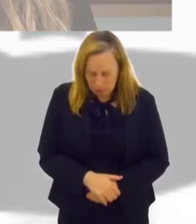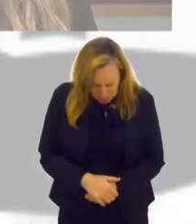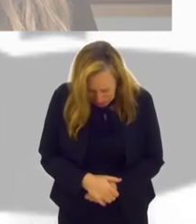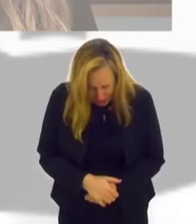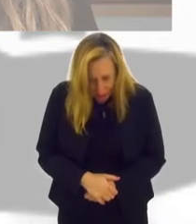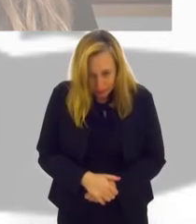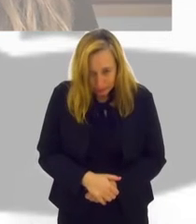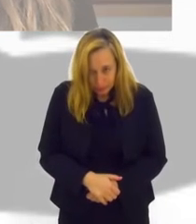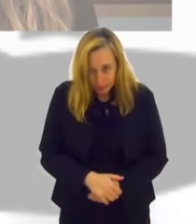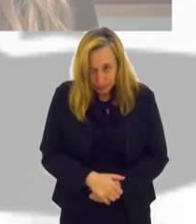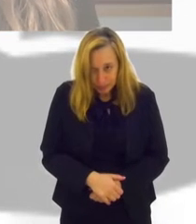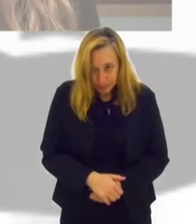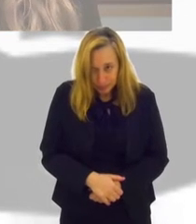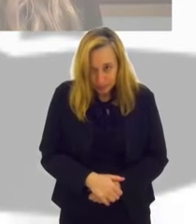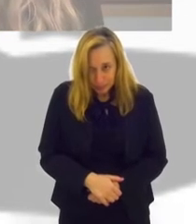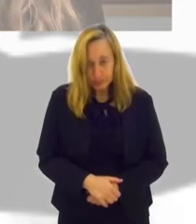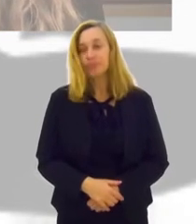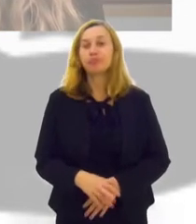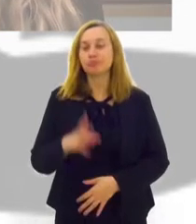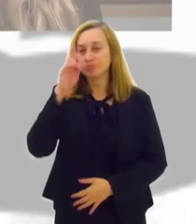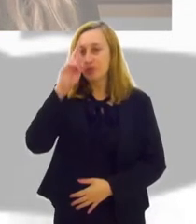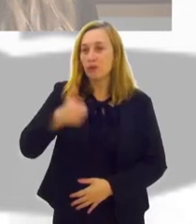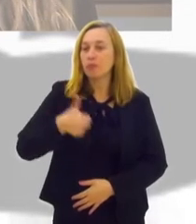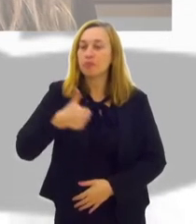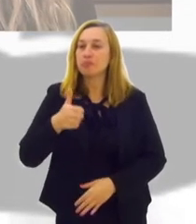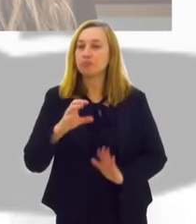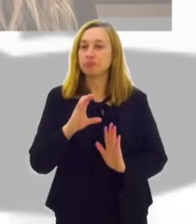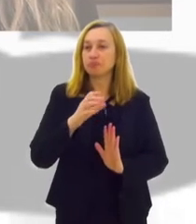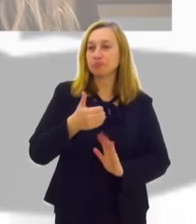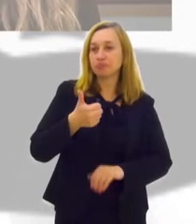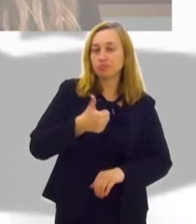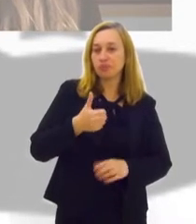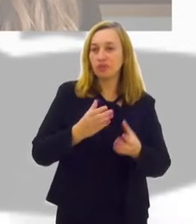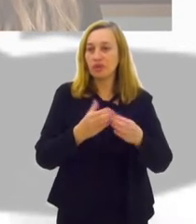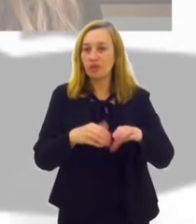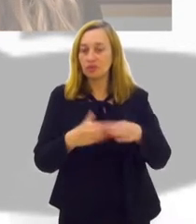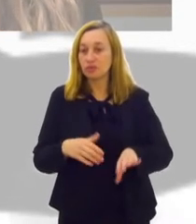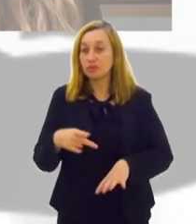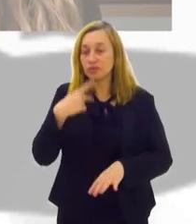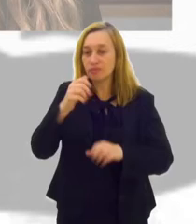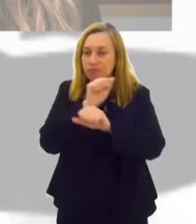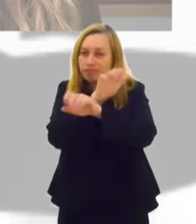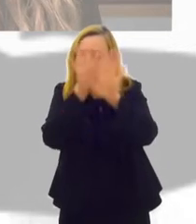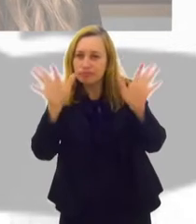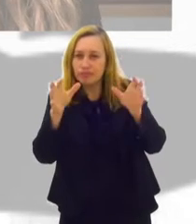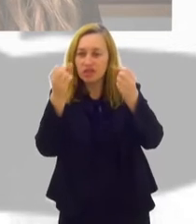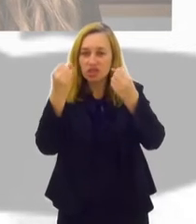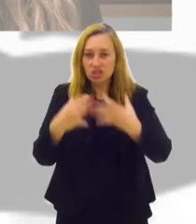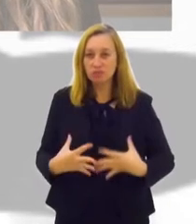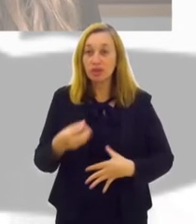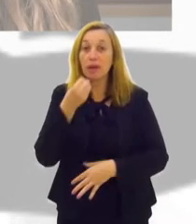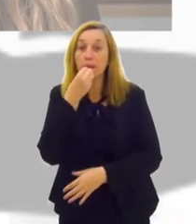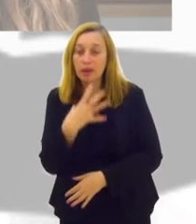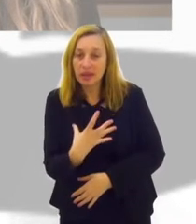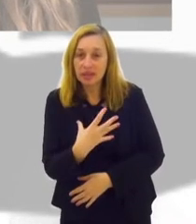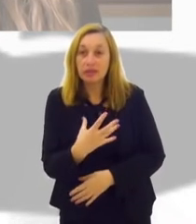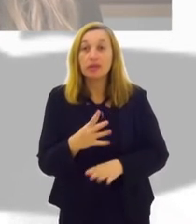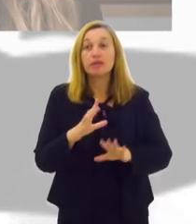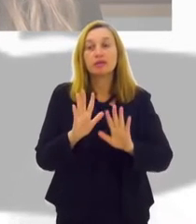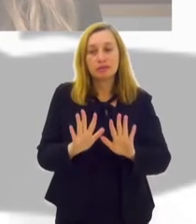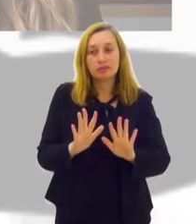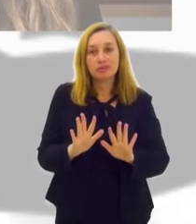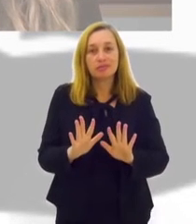ofensa. Fica claro para nós porque que o senhor foi o primeiro lugar no concurso, porque de fato o senhor fala com muita clareza, explica muito